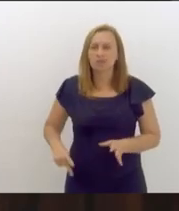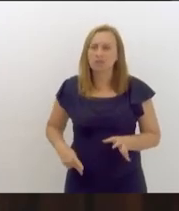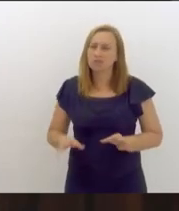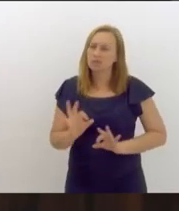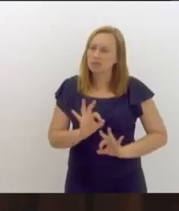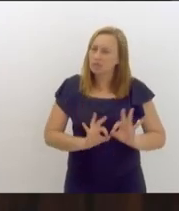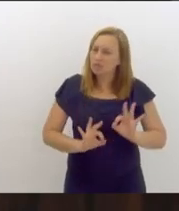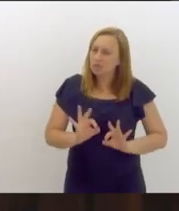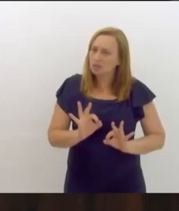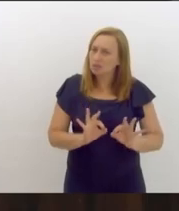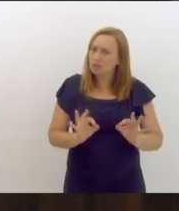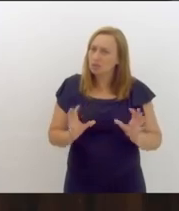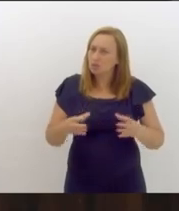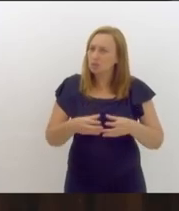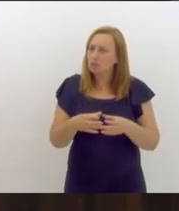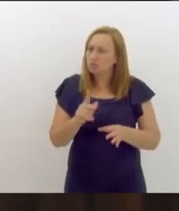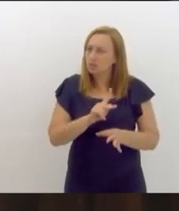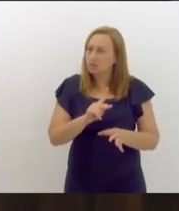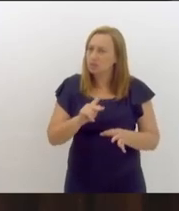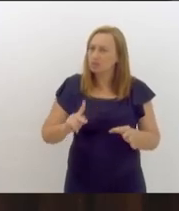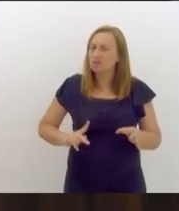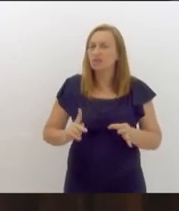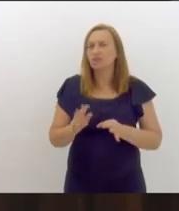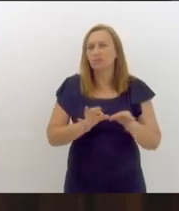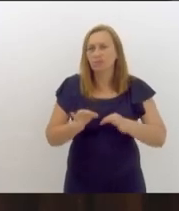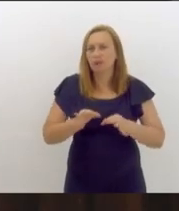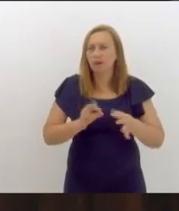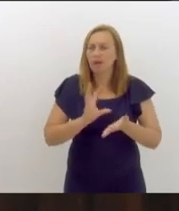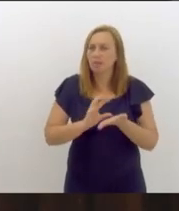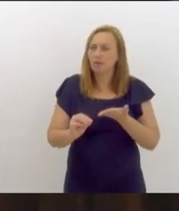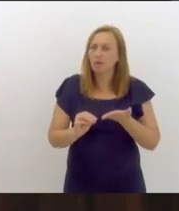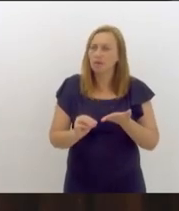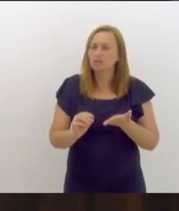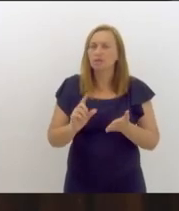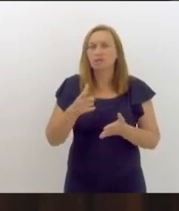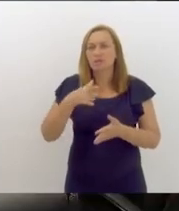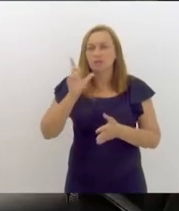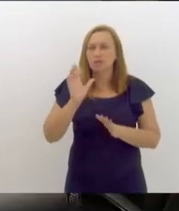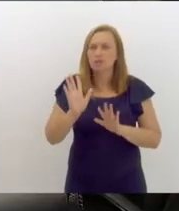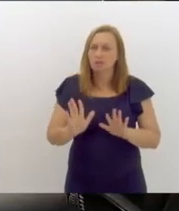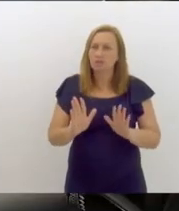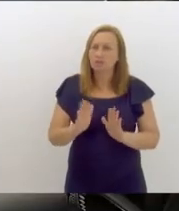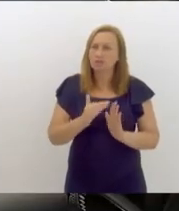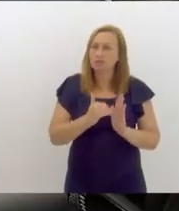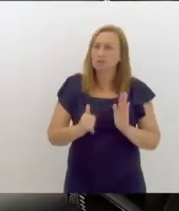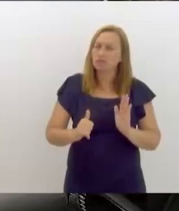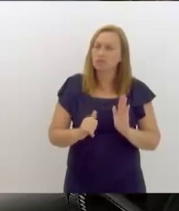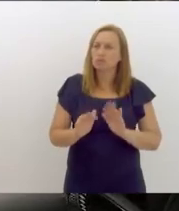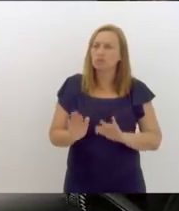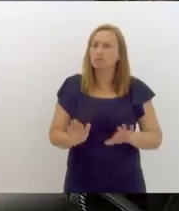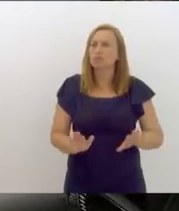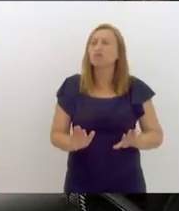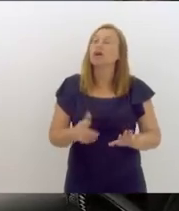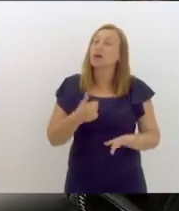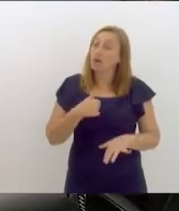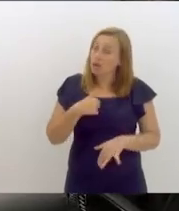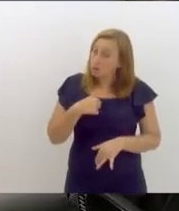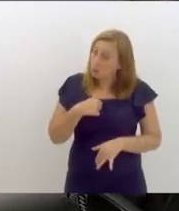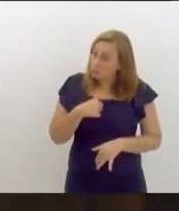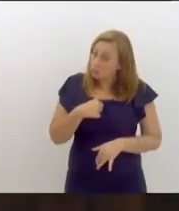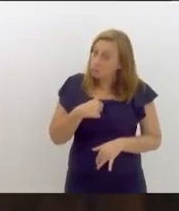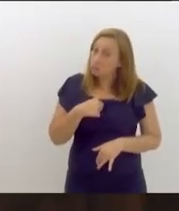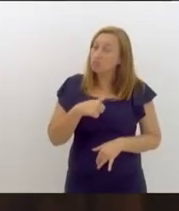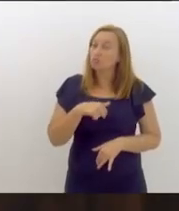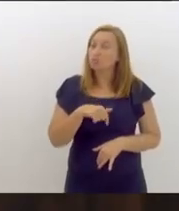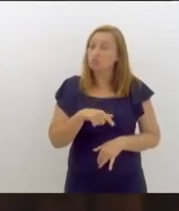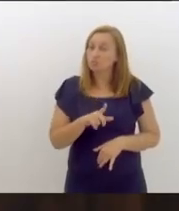montada de ontem ele falou ontem então eu vou levar eu vou eu vou levar vou